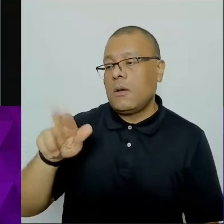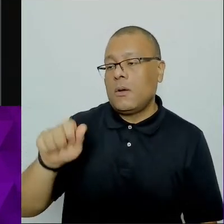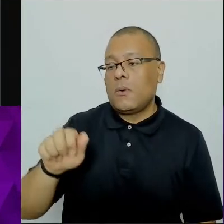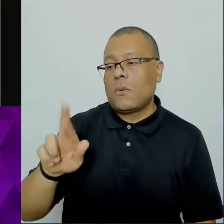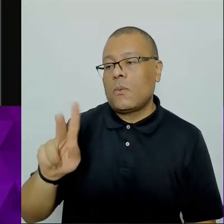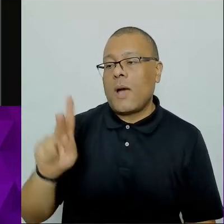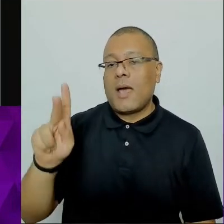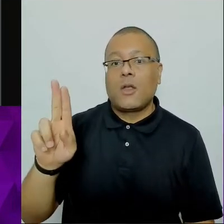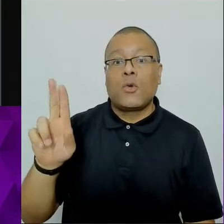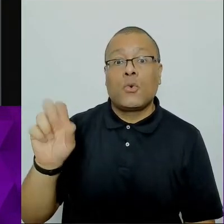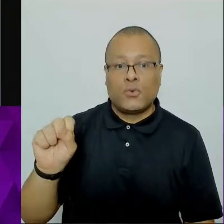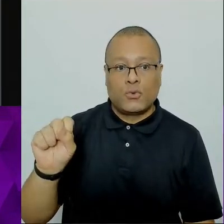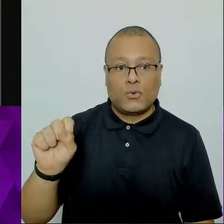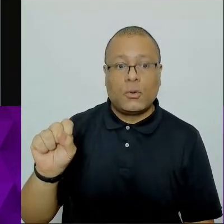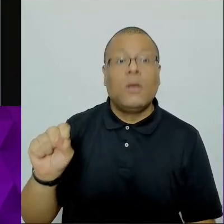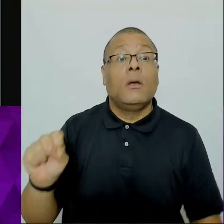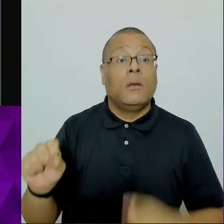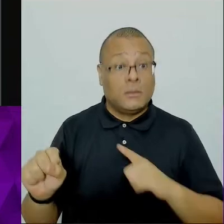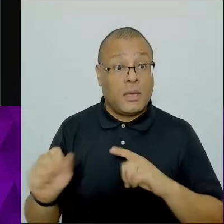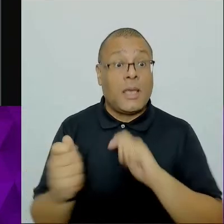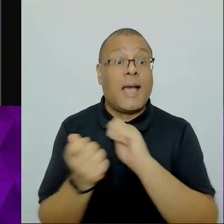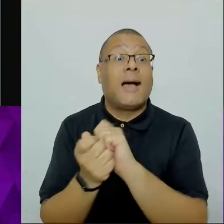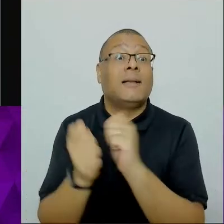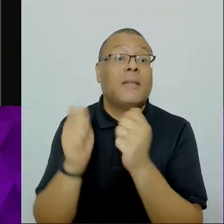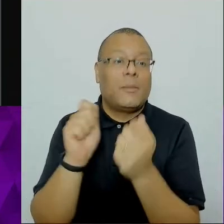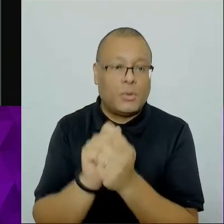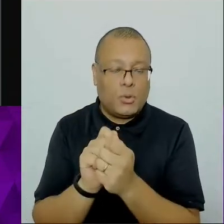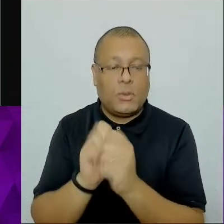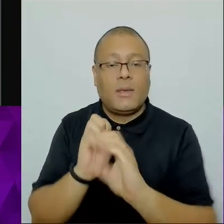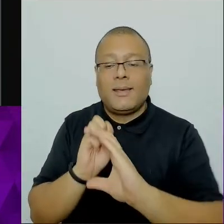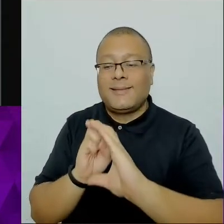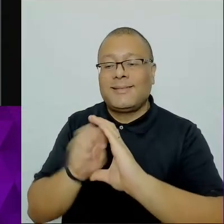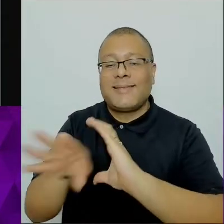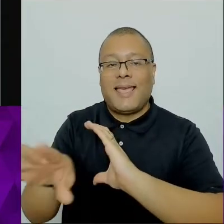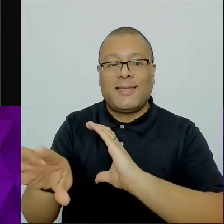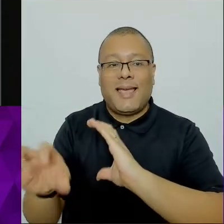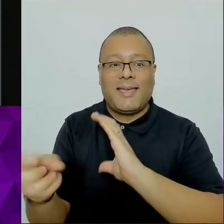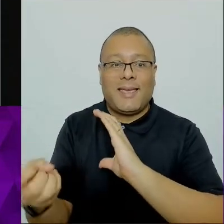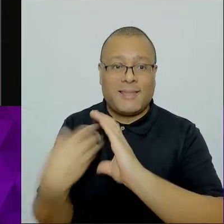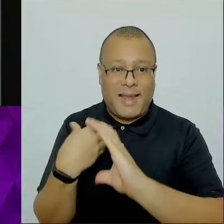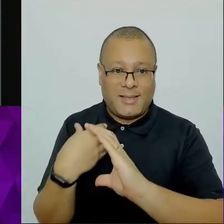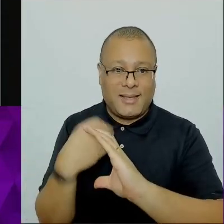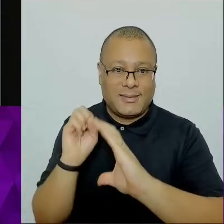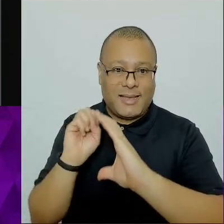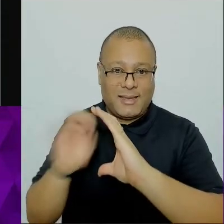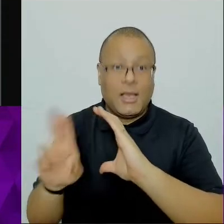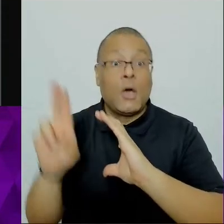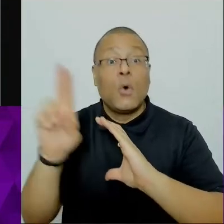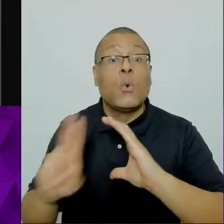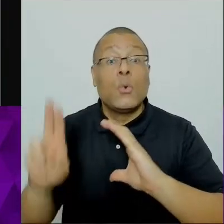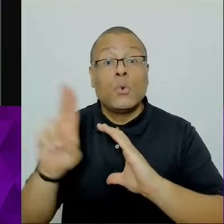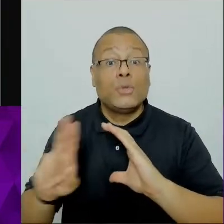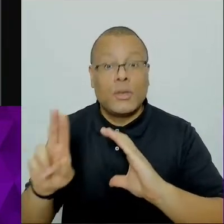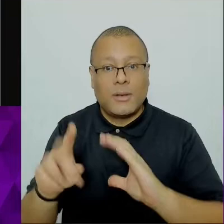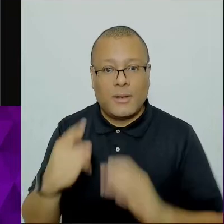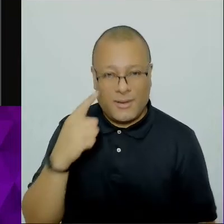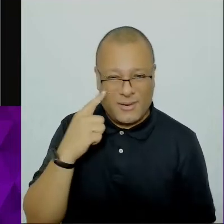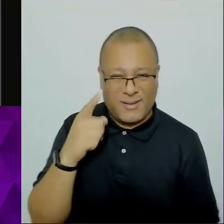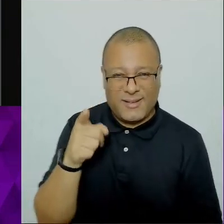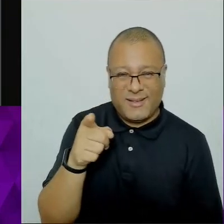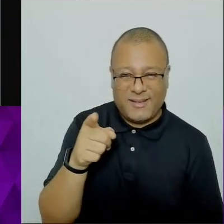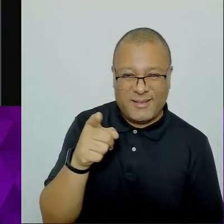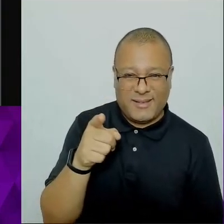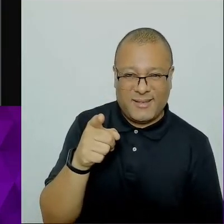por exemplo, a gente tem adaptadores de saída que estão utilizando o Panache Entity, o